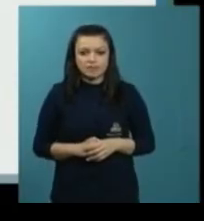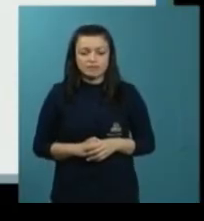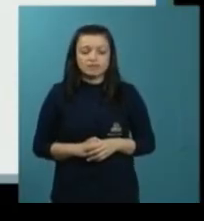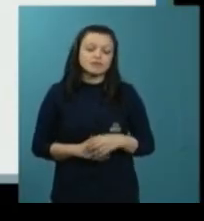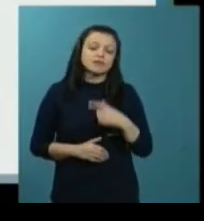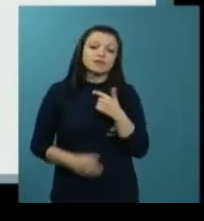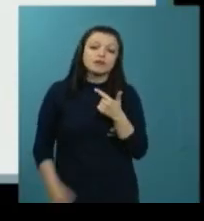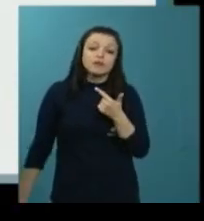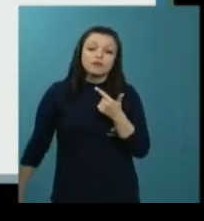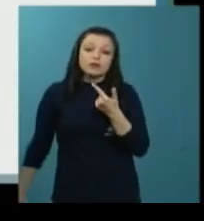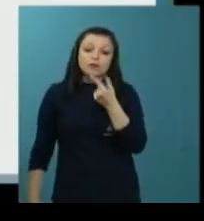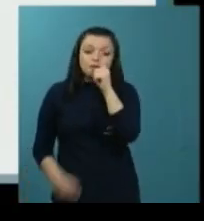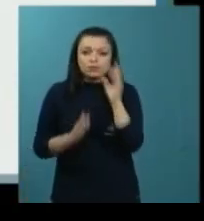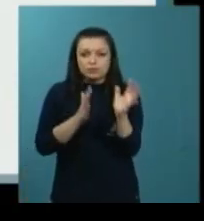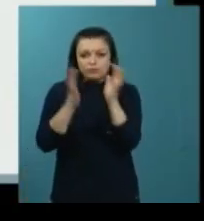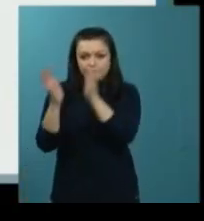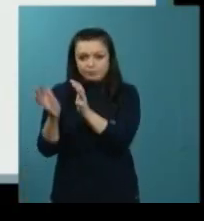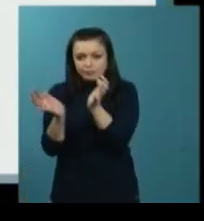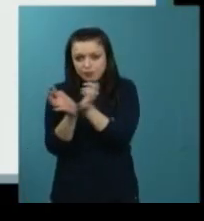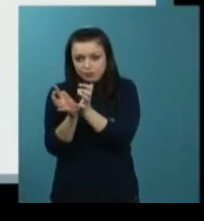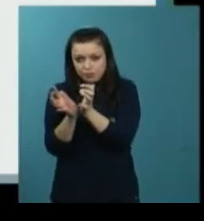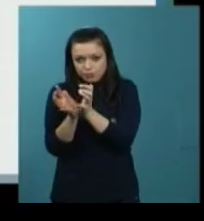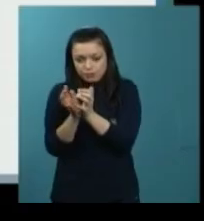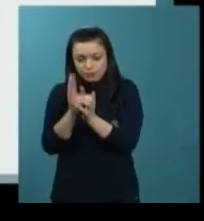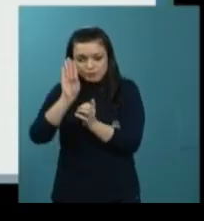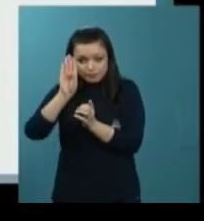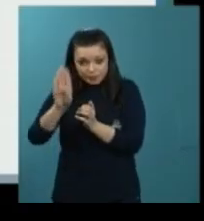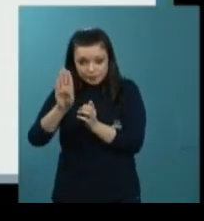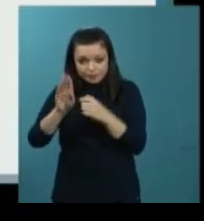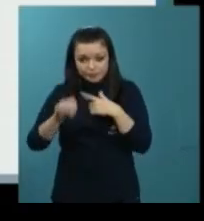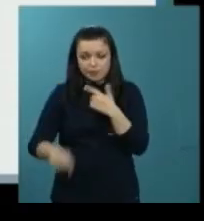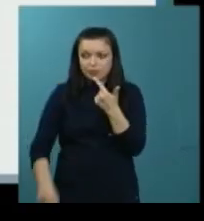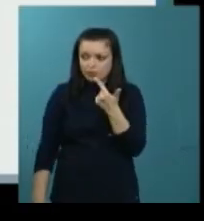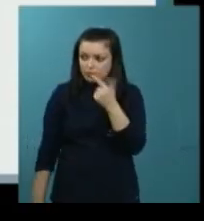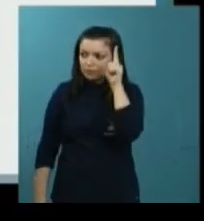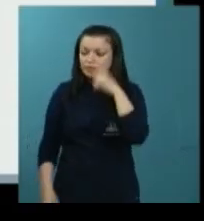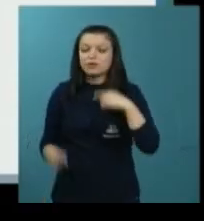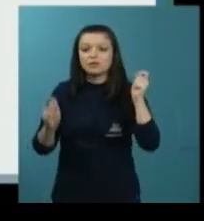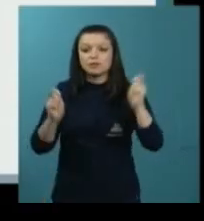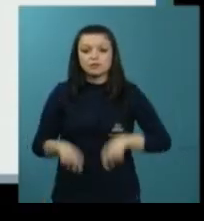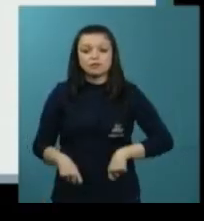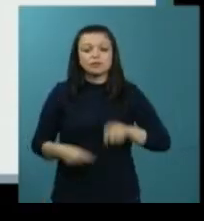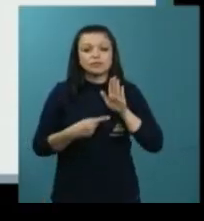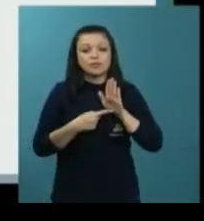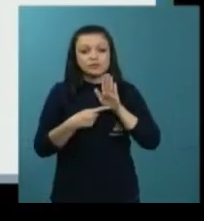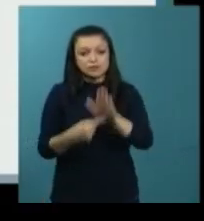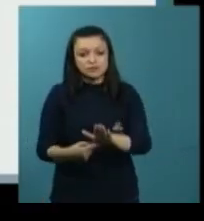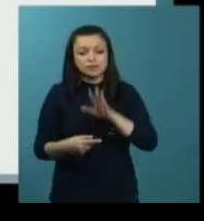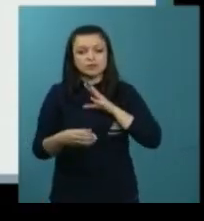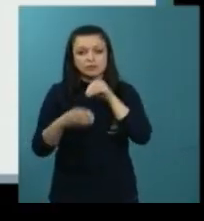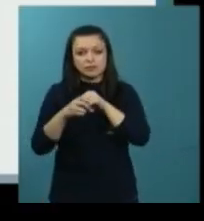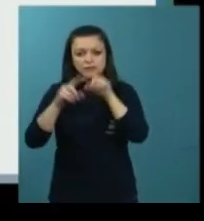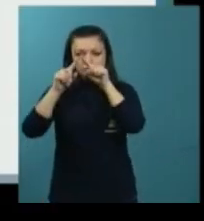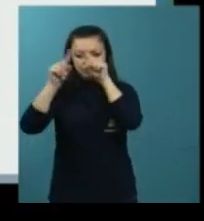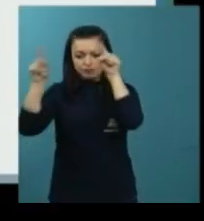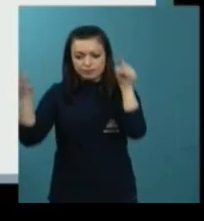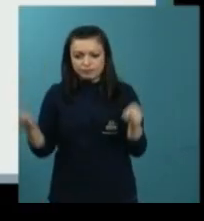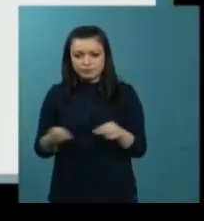E numa outra linha poligonal fechada, poderemos representar o conjunto